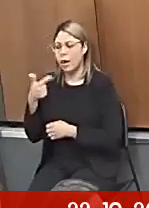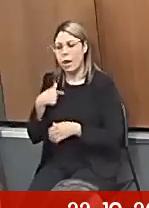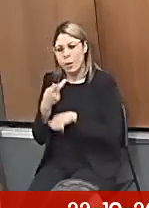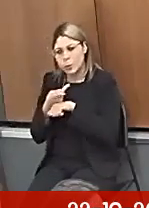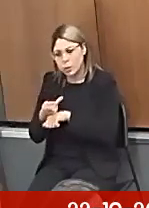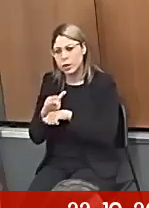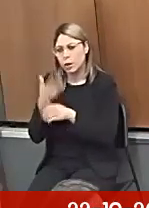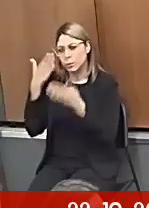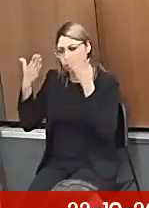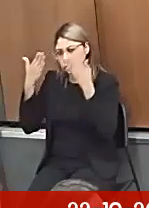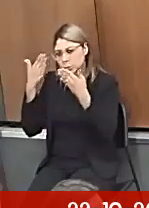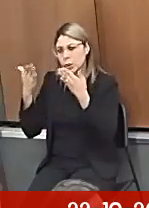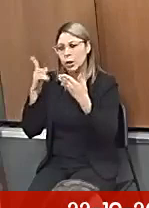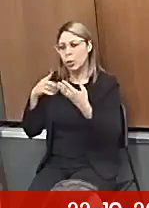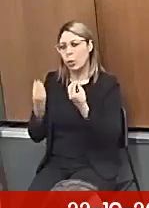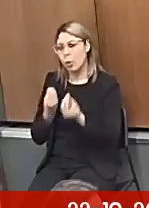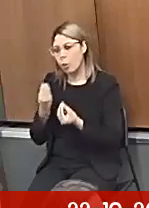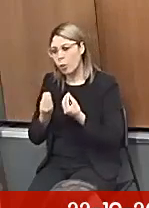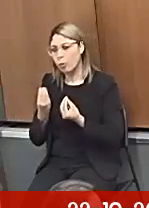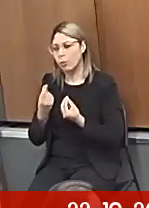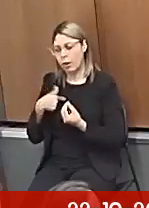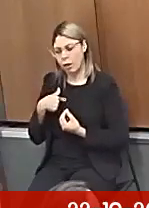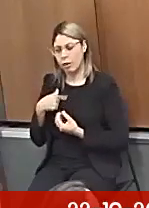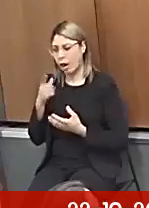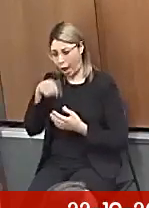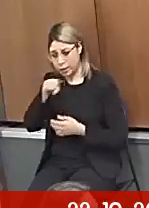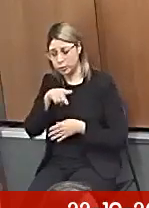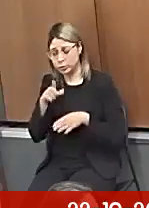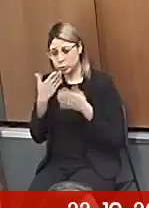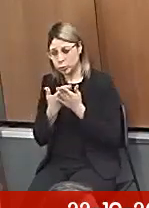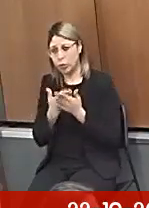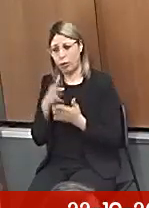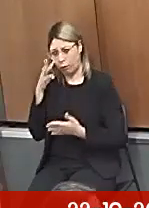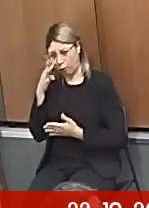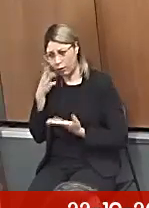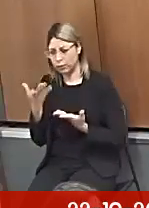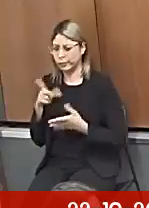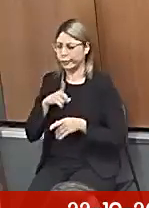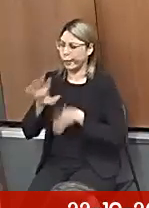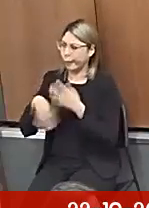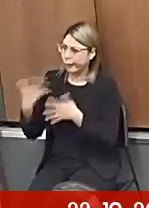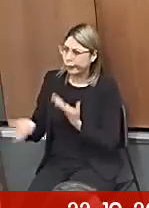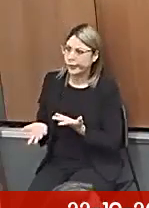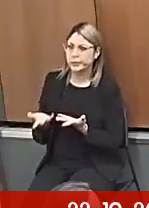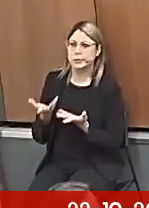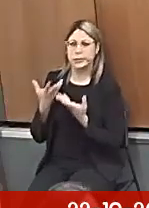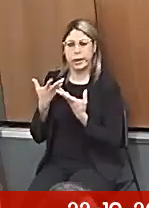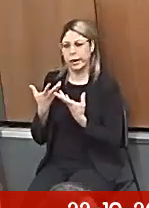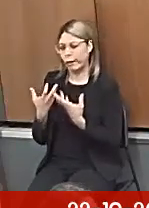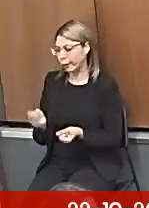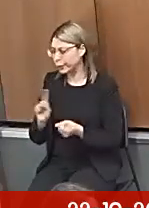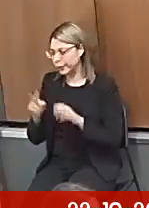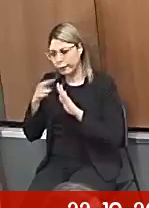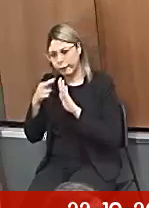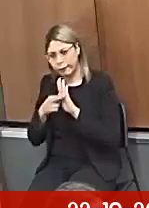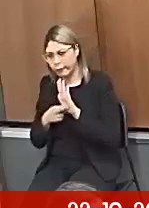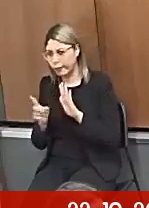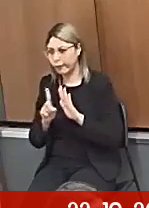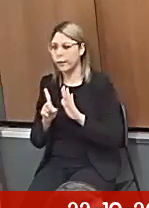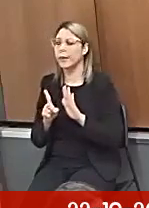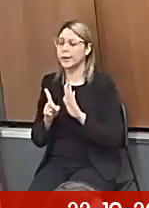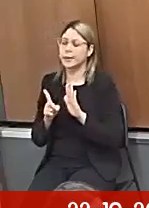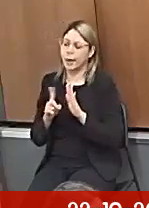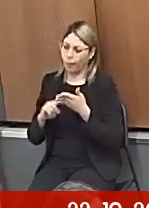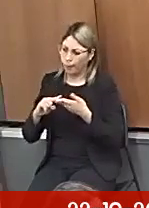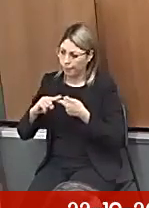procurar psicólogo, o comportamento continuava chamando a atenção da escola. Dava trabalho, não aceitava muito as regras, esse tipo